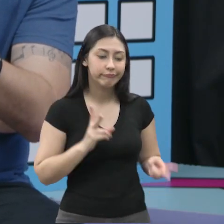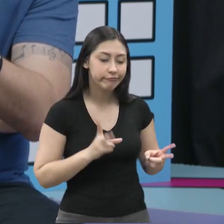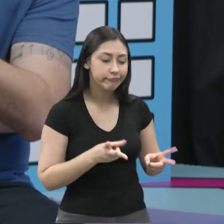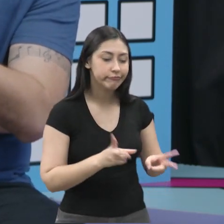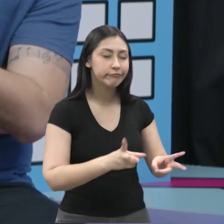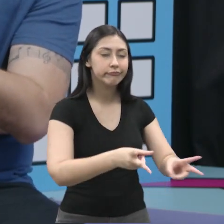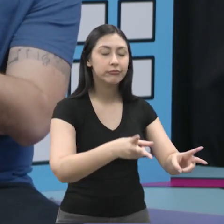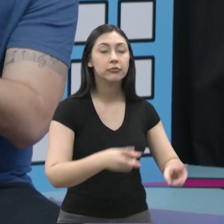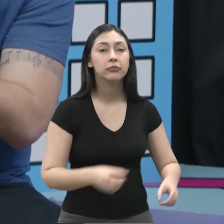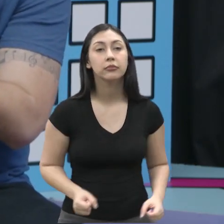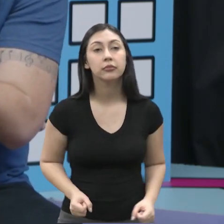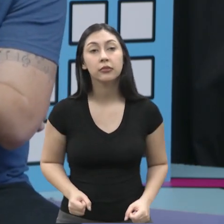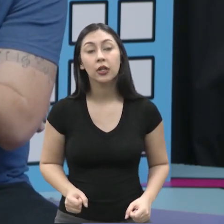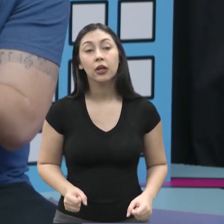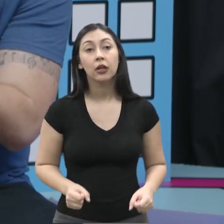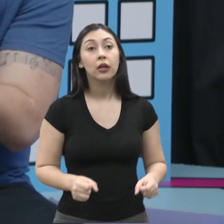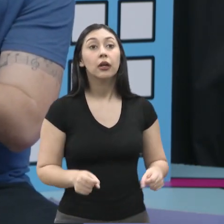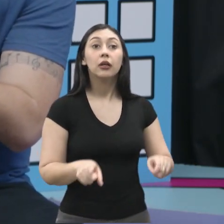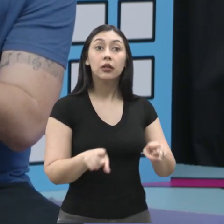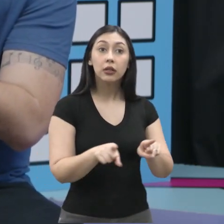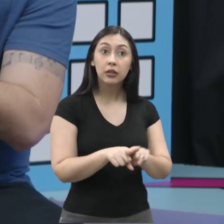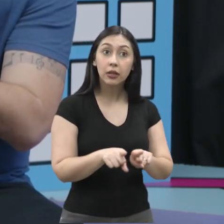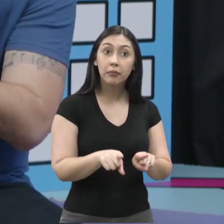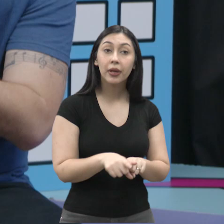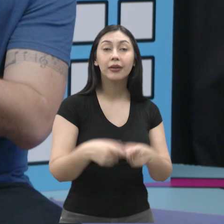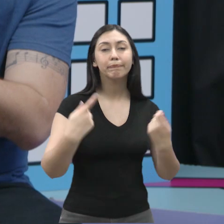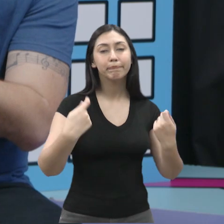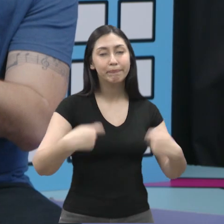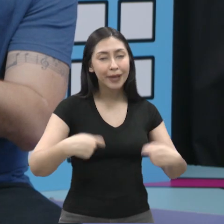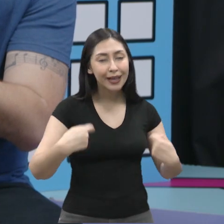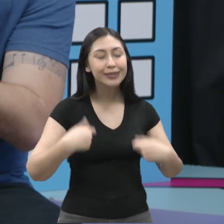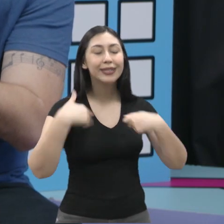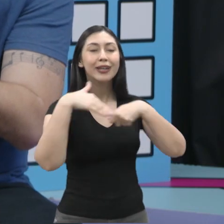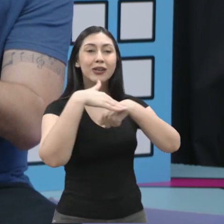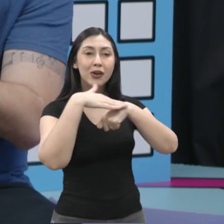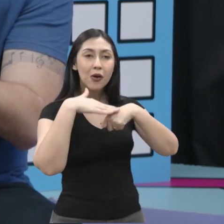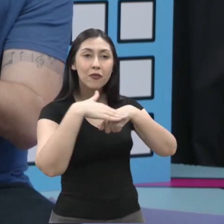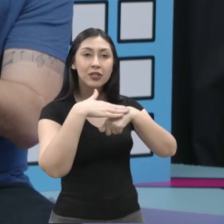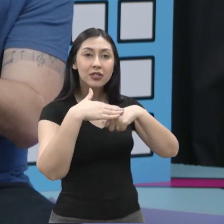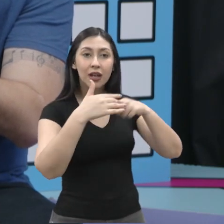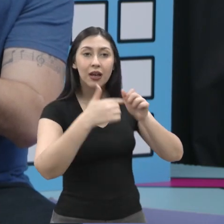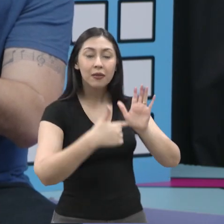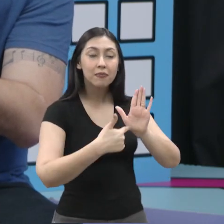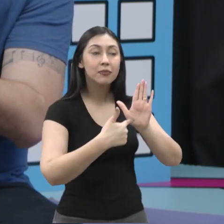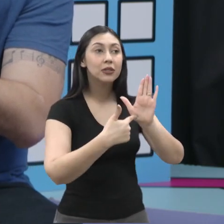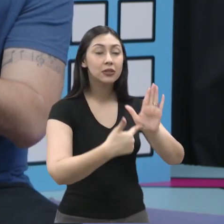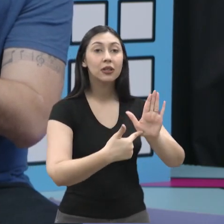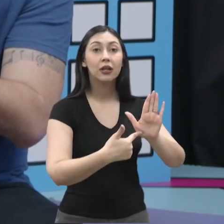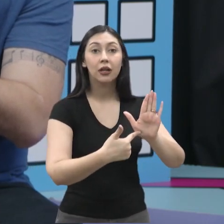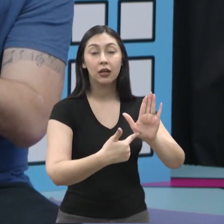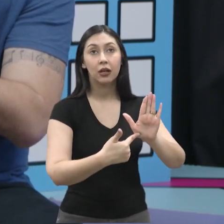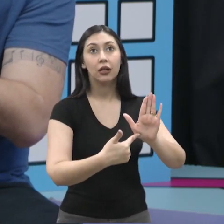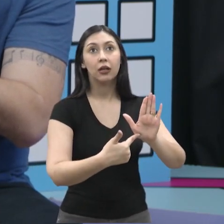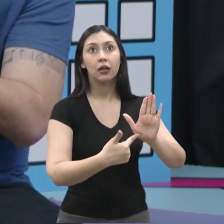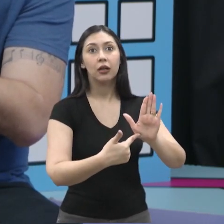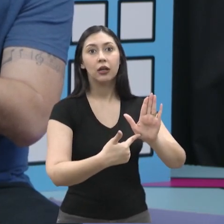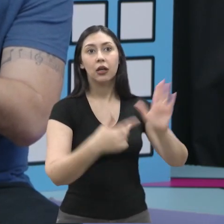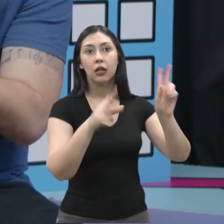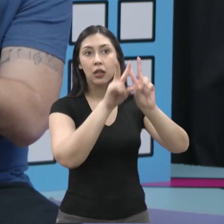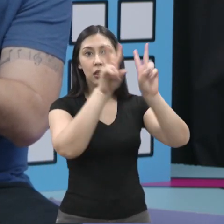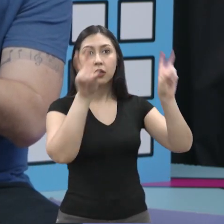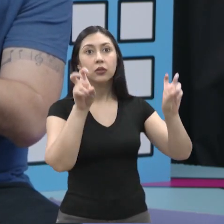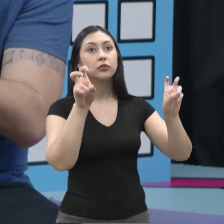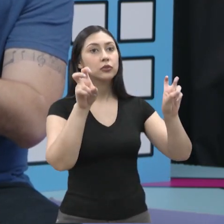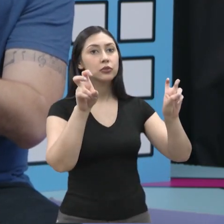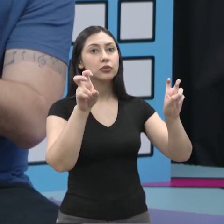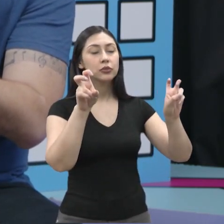né? Professor, a gente também não poderia encerrar essa nossa conversa aqui hoje, estamos quase no finzinho, mas sem falar sobre